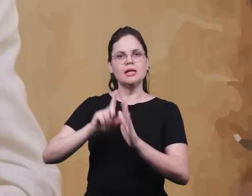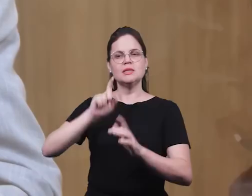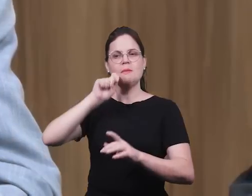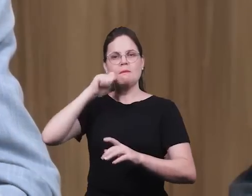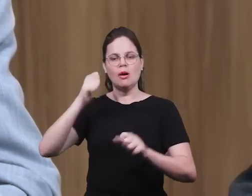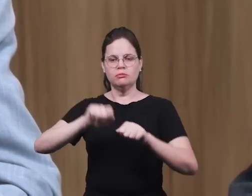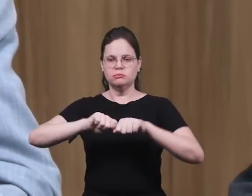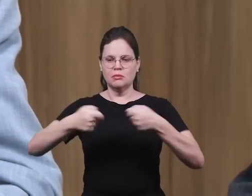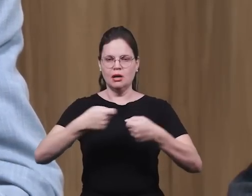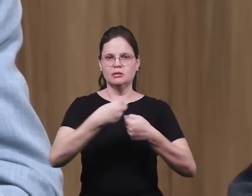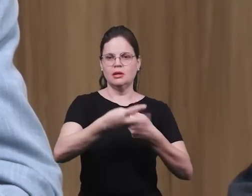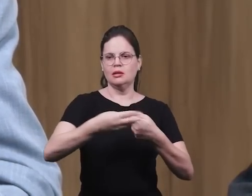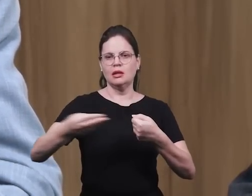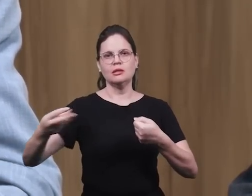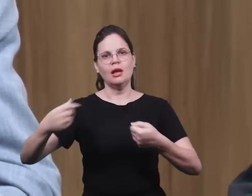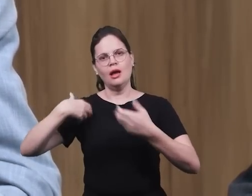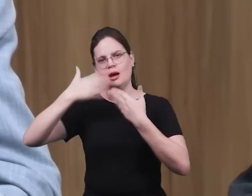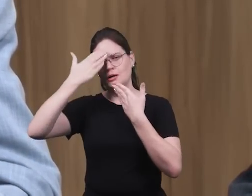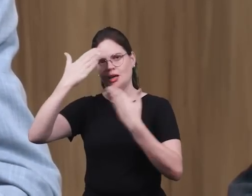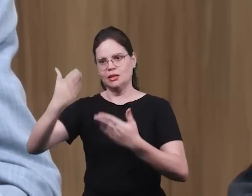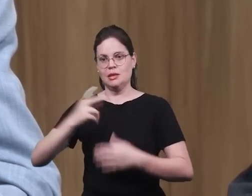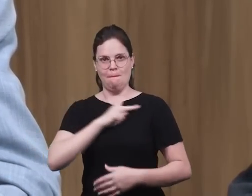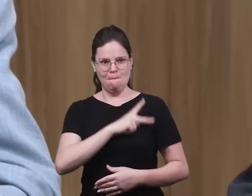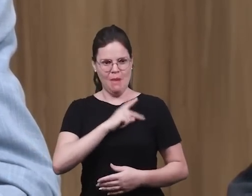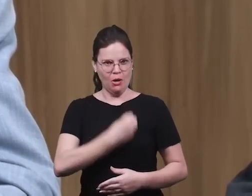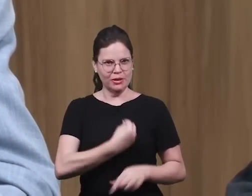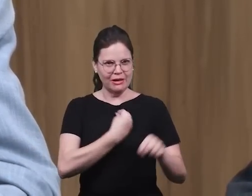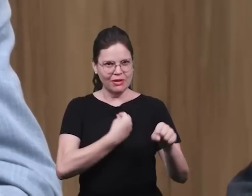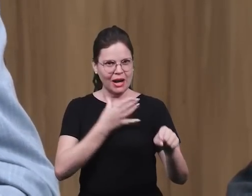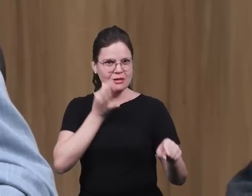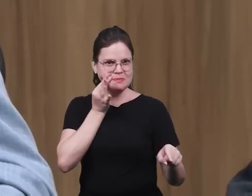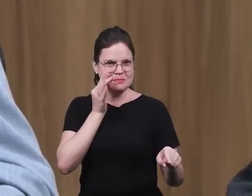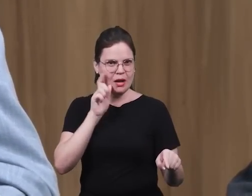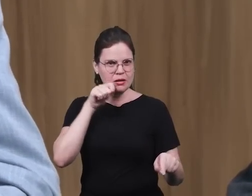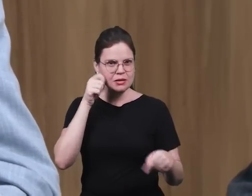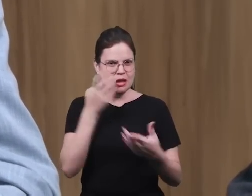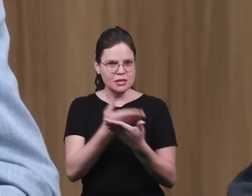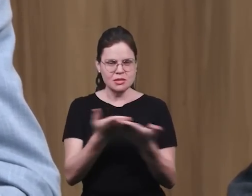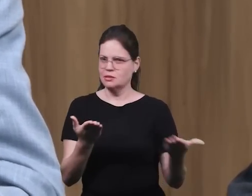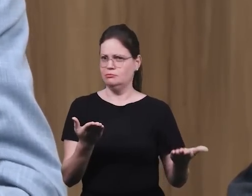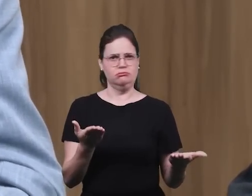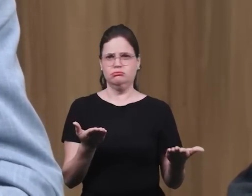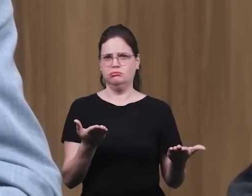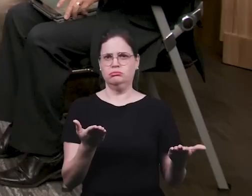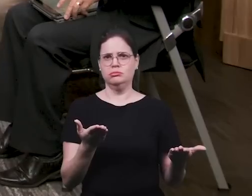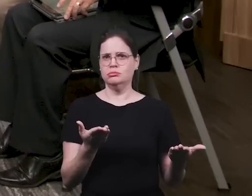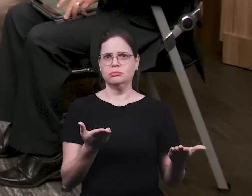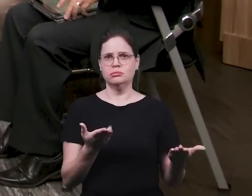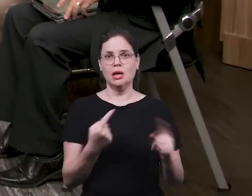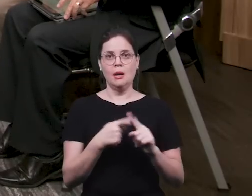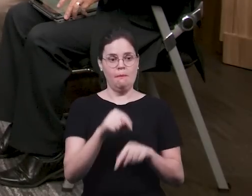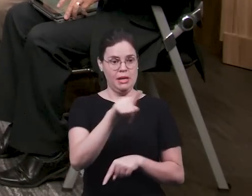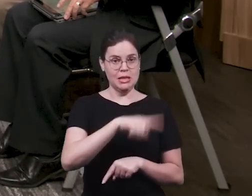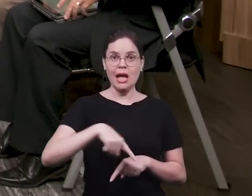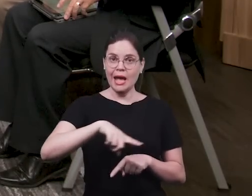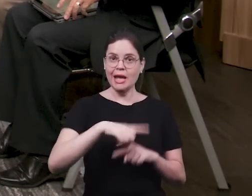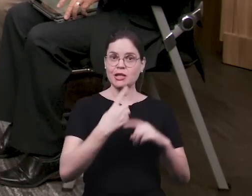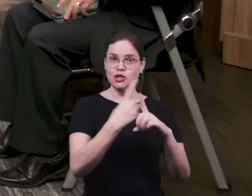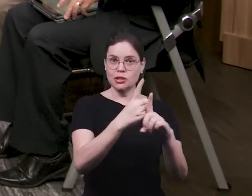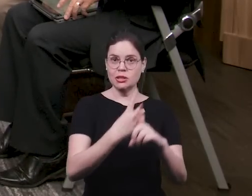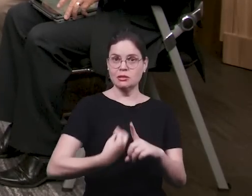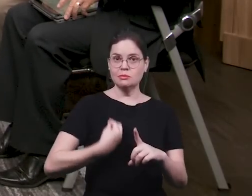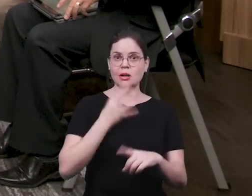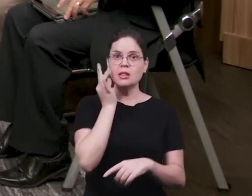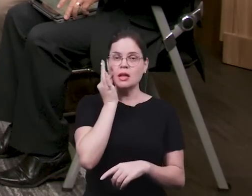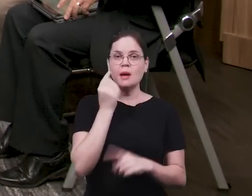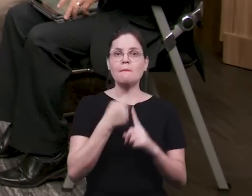estava. Paulo não estava naquela ceia. Mas interessante, os outros estavam. Mas quem